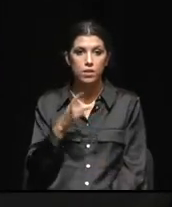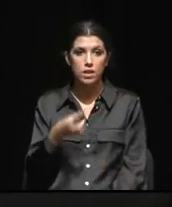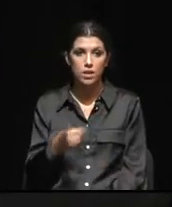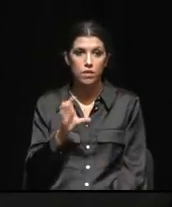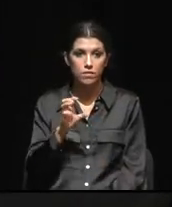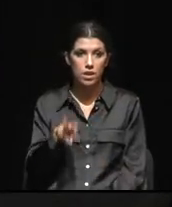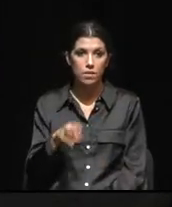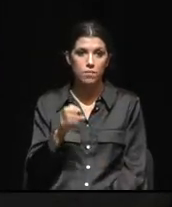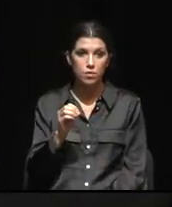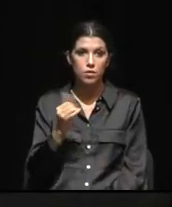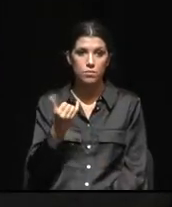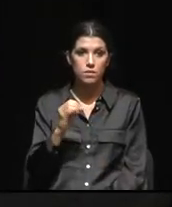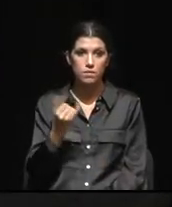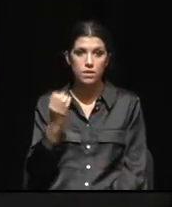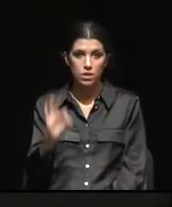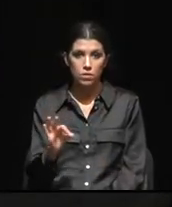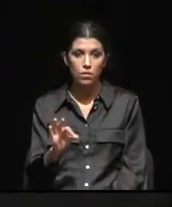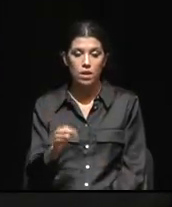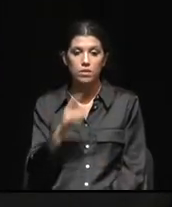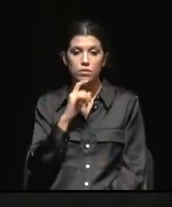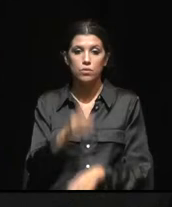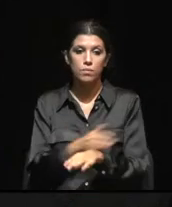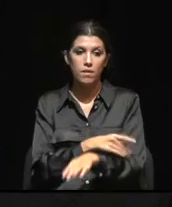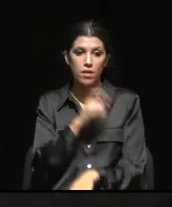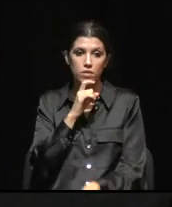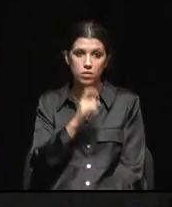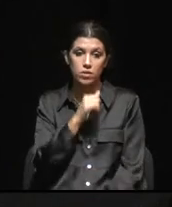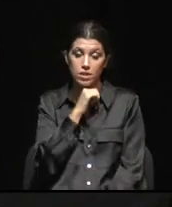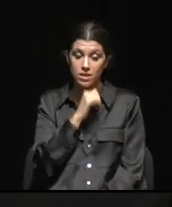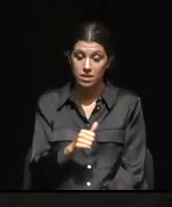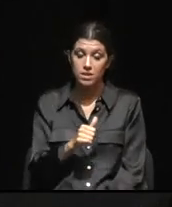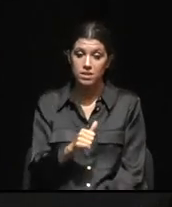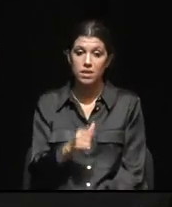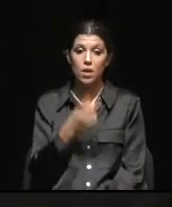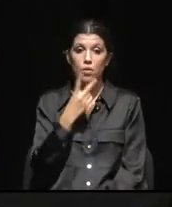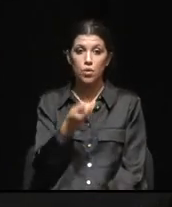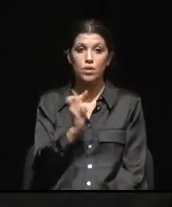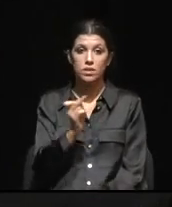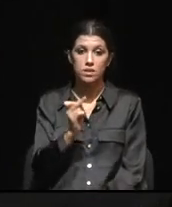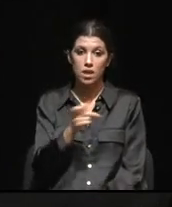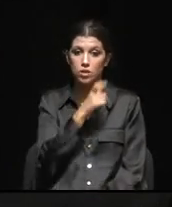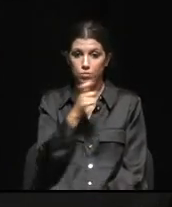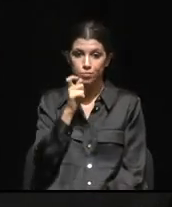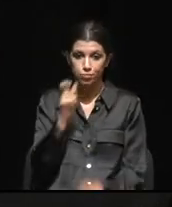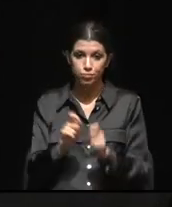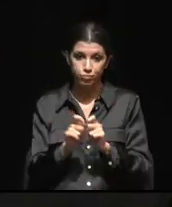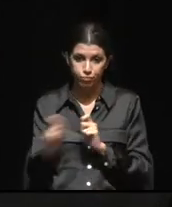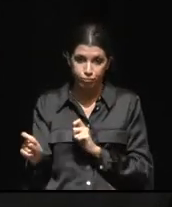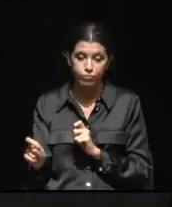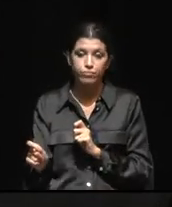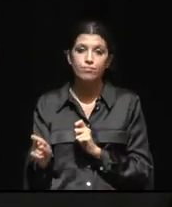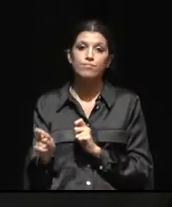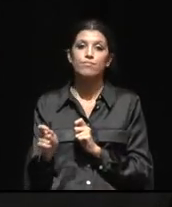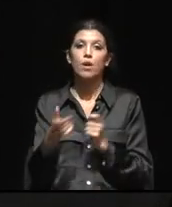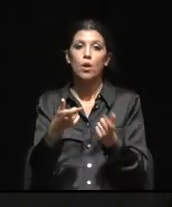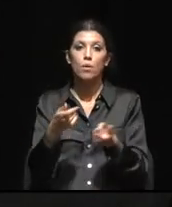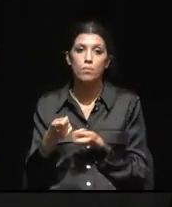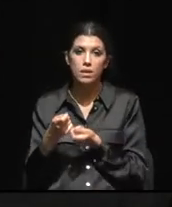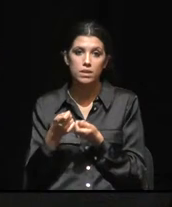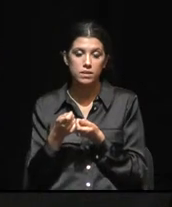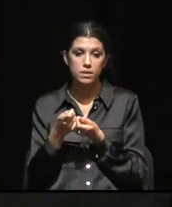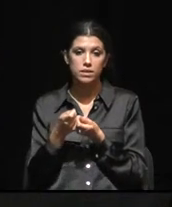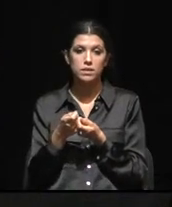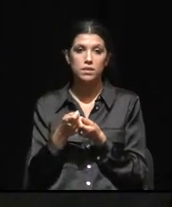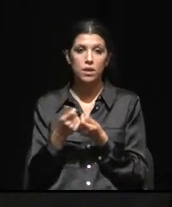cm 2024 prévia autorização da repartição de encargos plurianuais e emissão prévia para a Assunção de compromissos para aquisição do